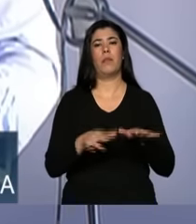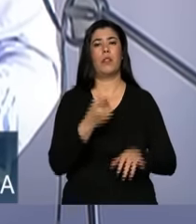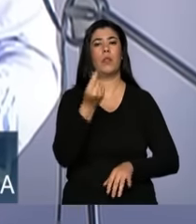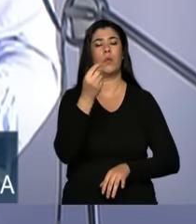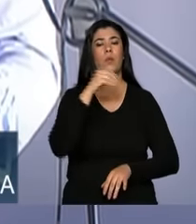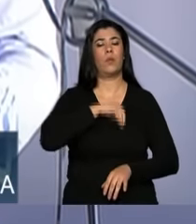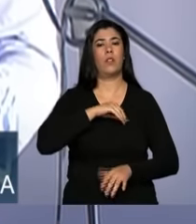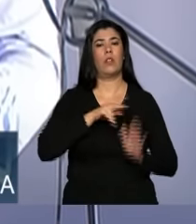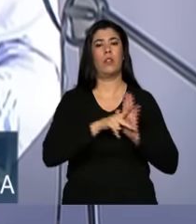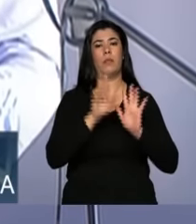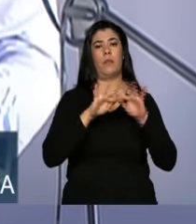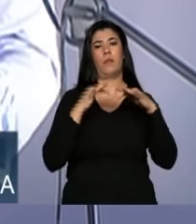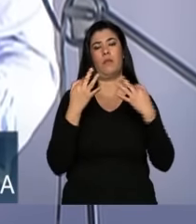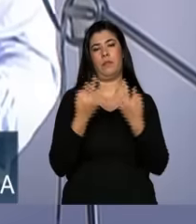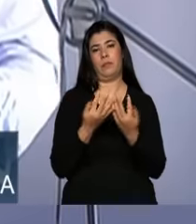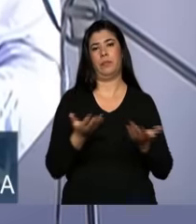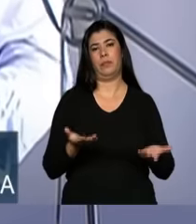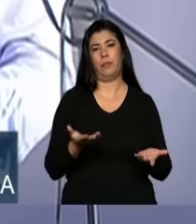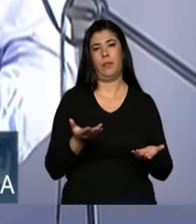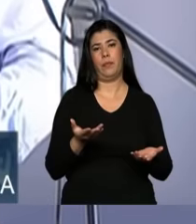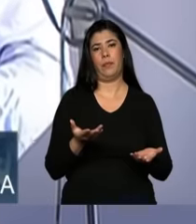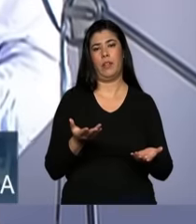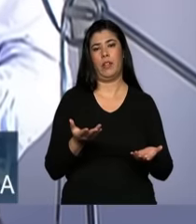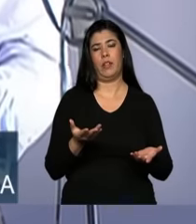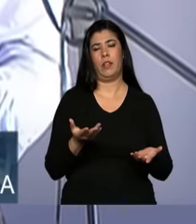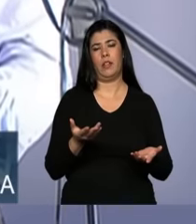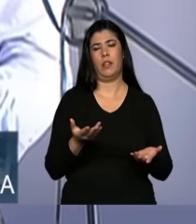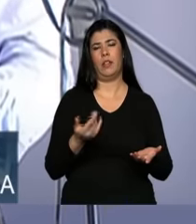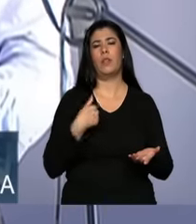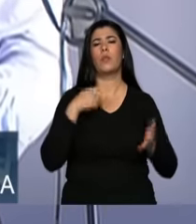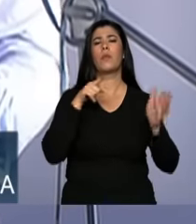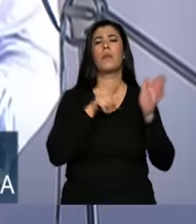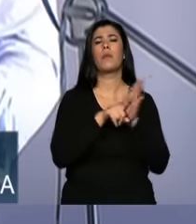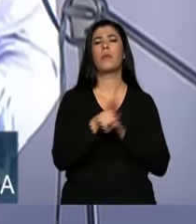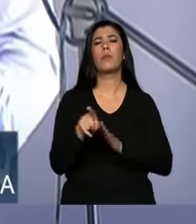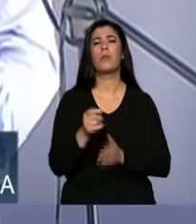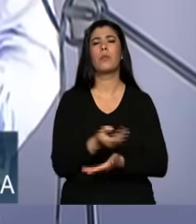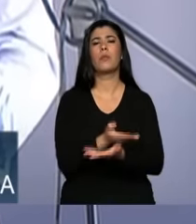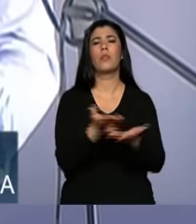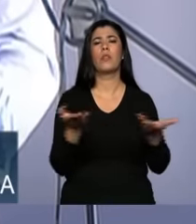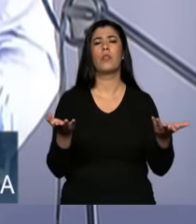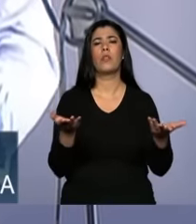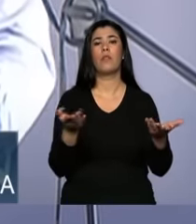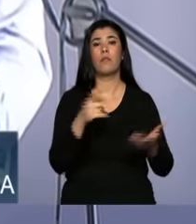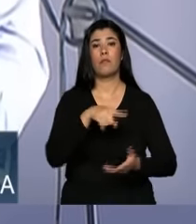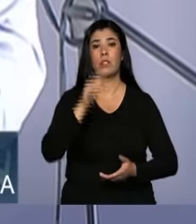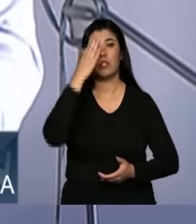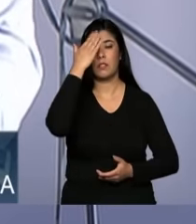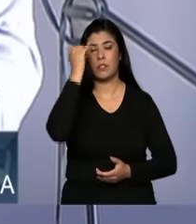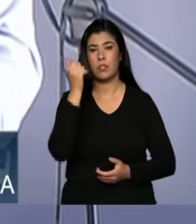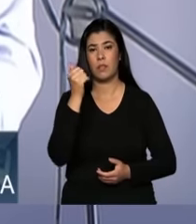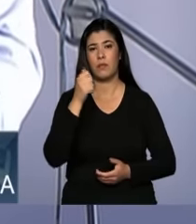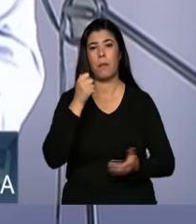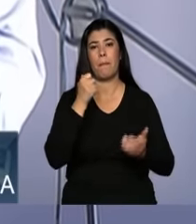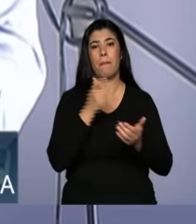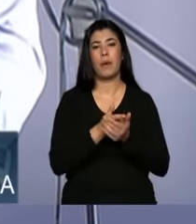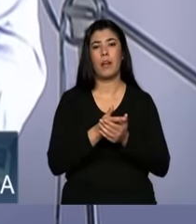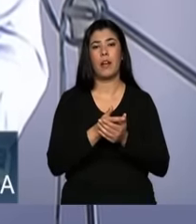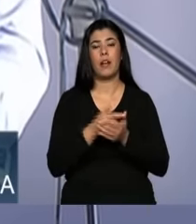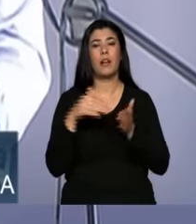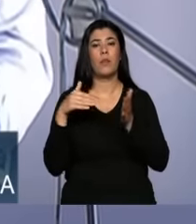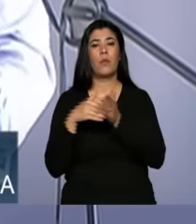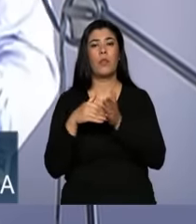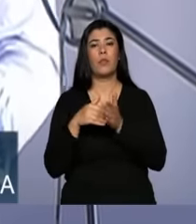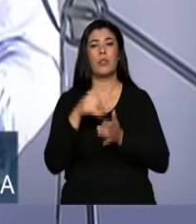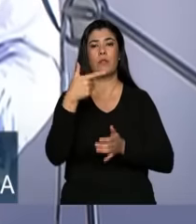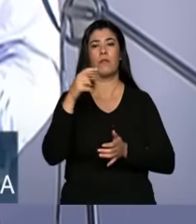das pessoas. E pelo que eu pude perguntar, a grande maioria pagará entre R$ 25 e